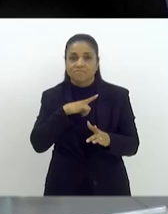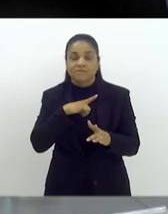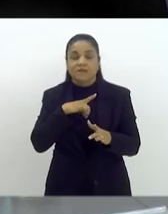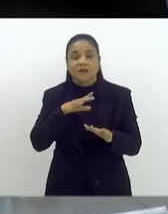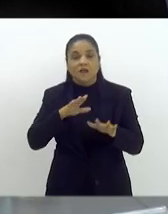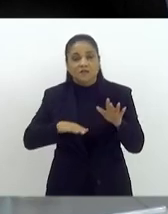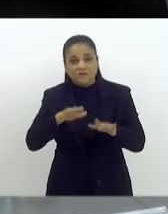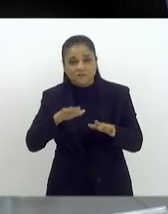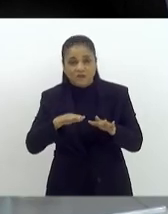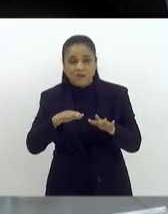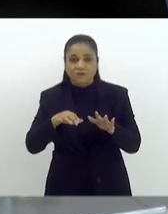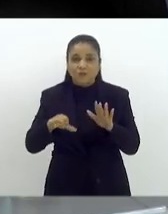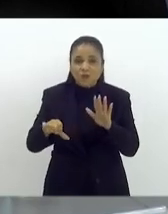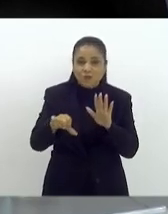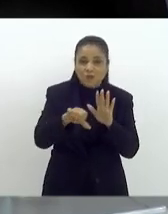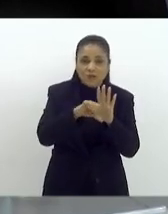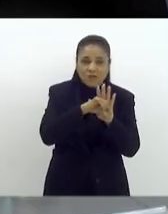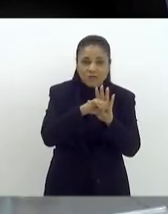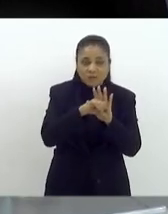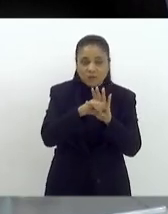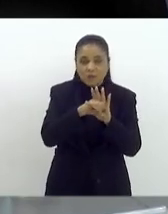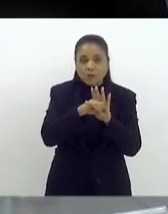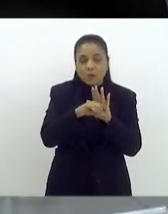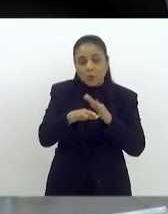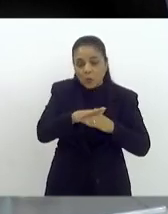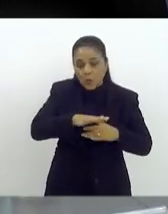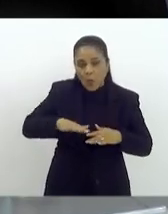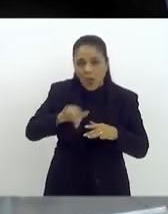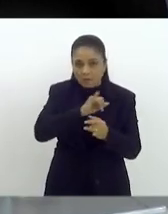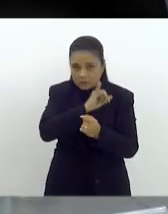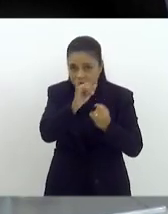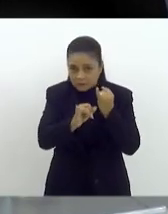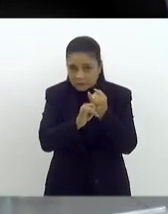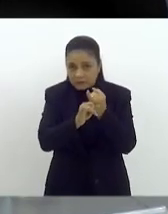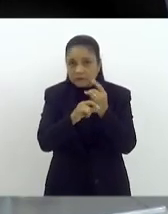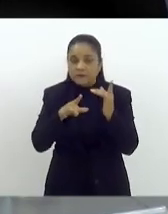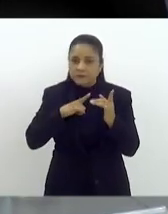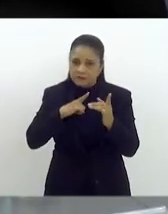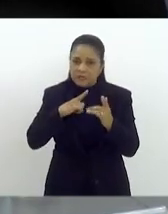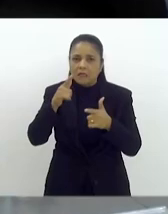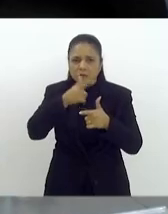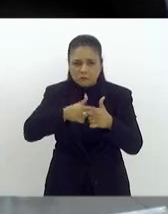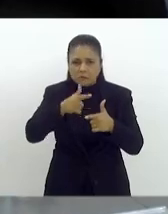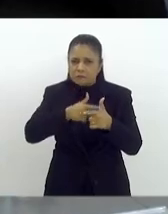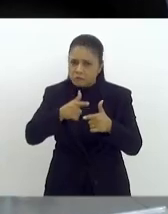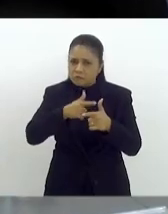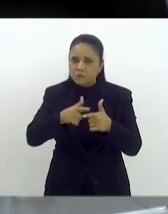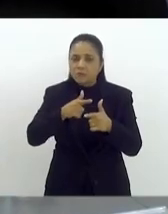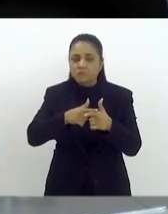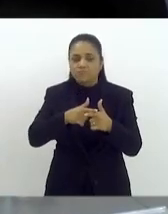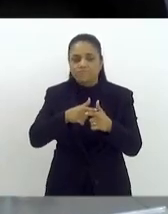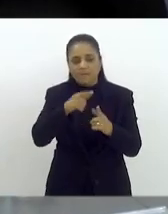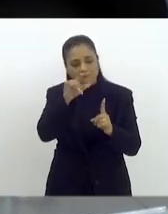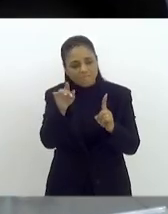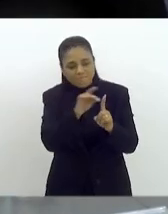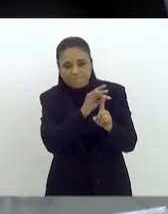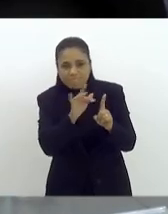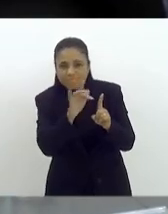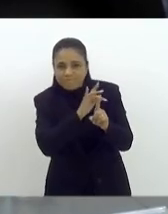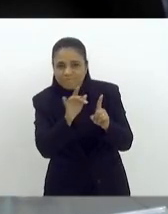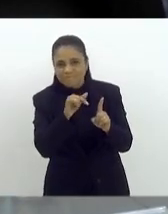que foi praticado no âmbito digital além de ter consequências imediatas sobre aquela vítima